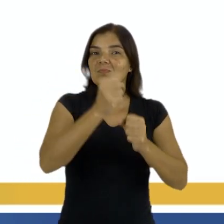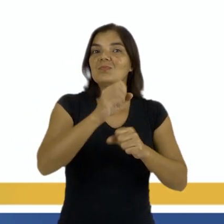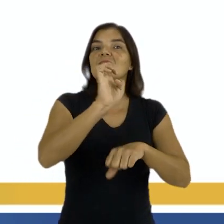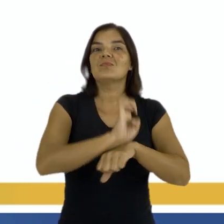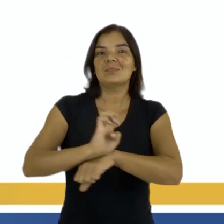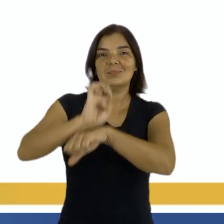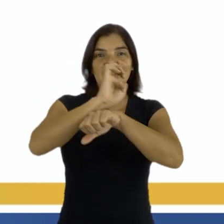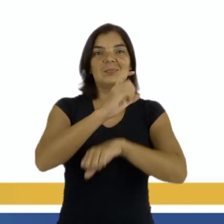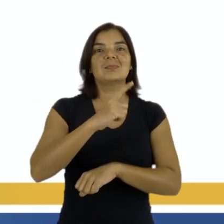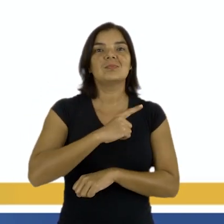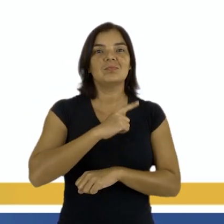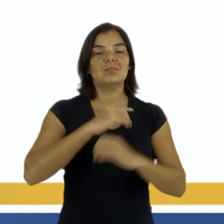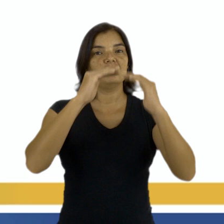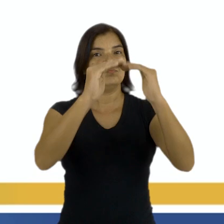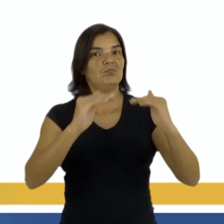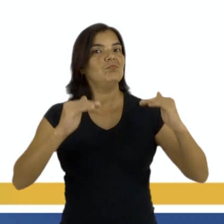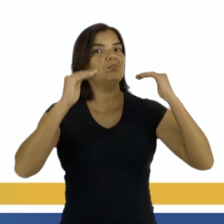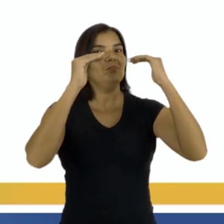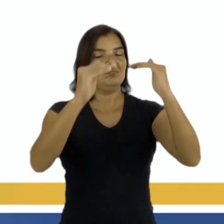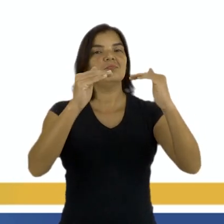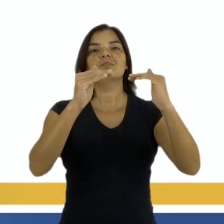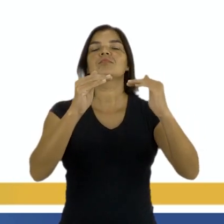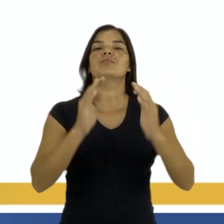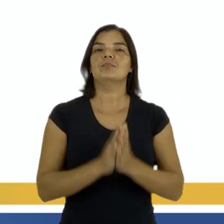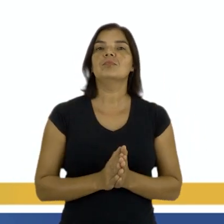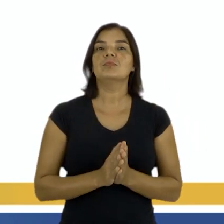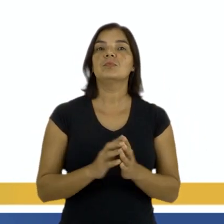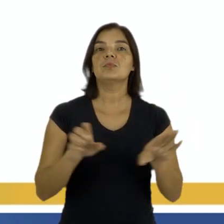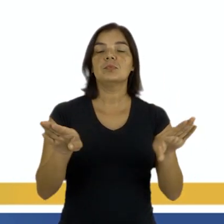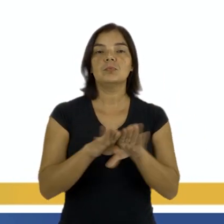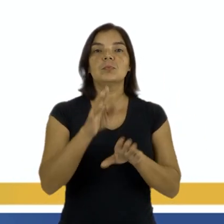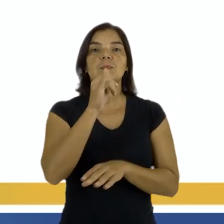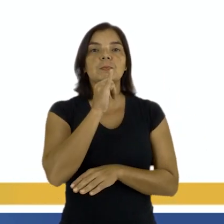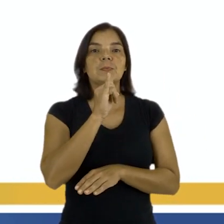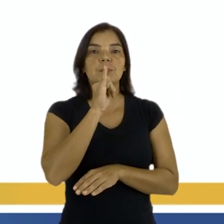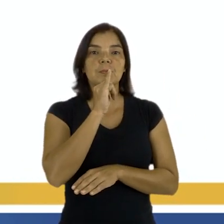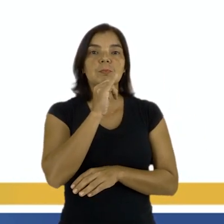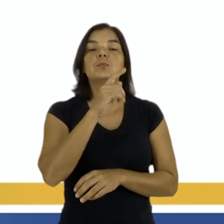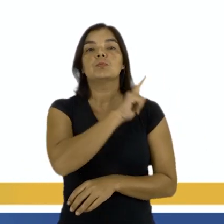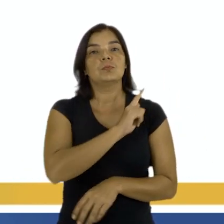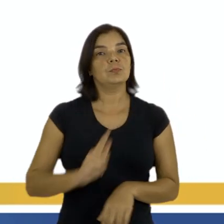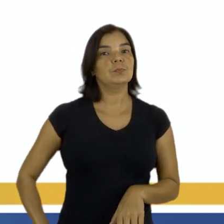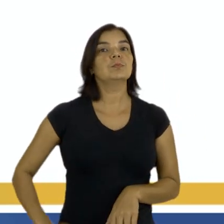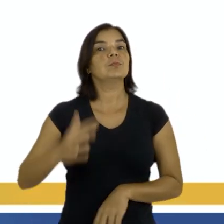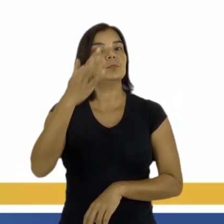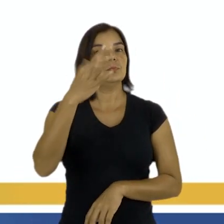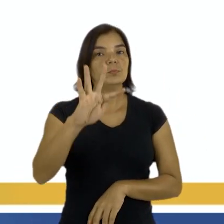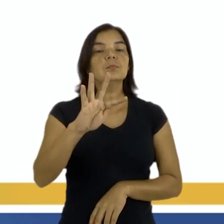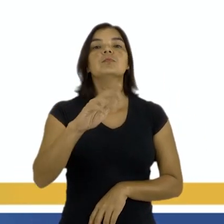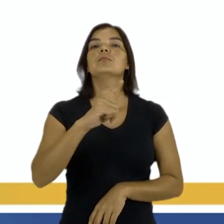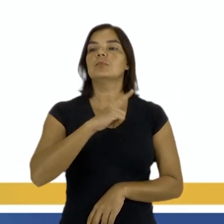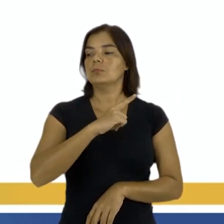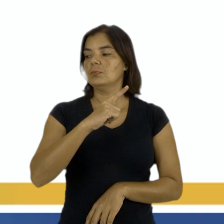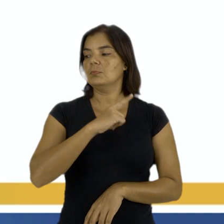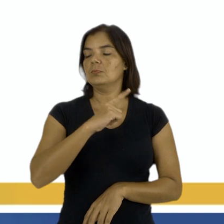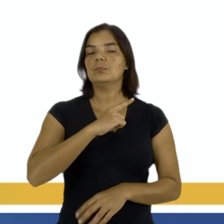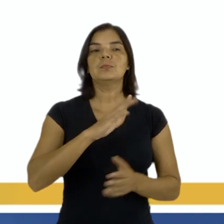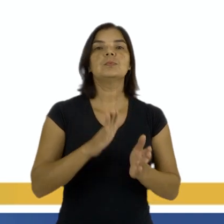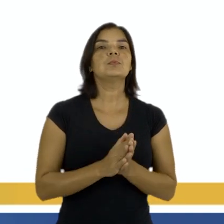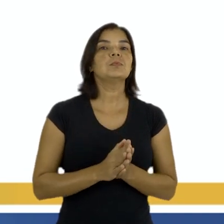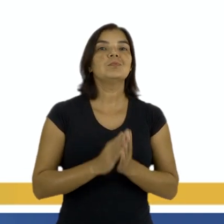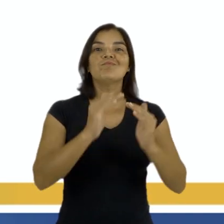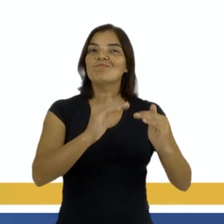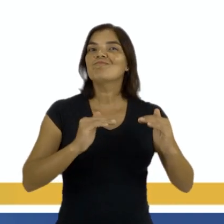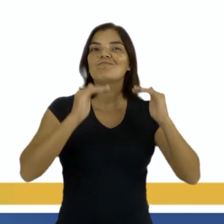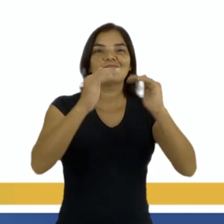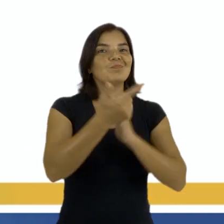possui, que é o mais alto dentro do Estado, né? Esse poder interno, por exemplo, o governo federal possui um alto poder, não tem